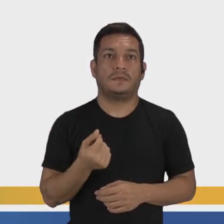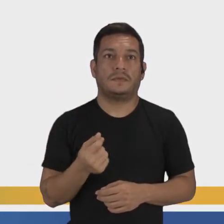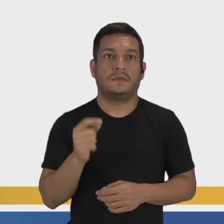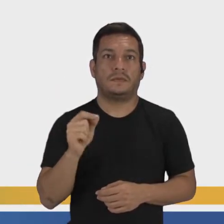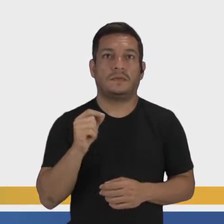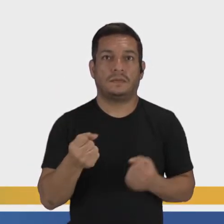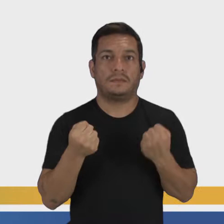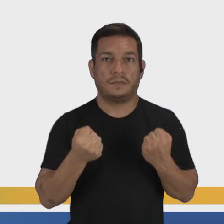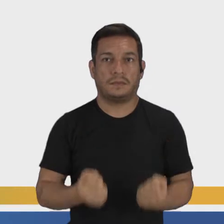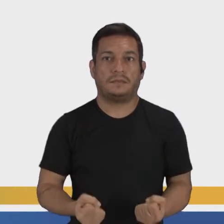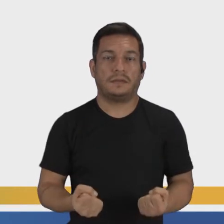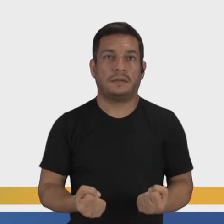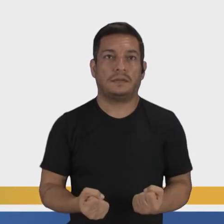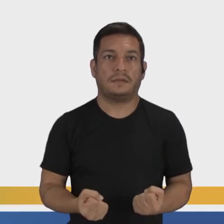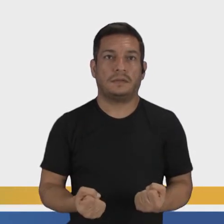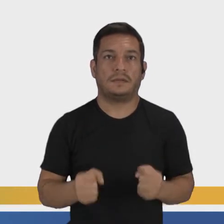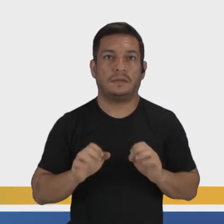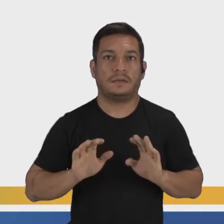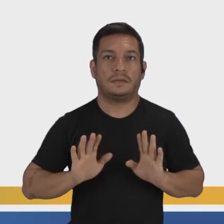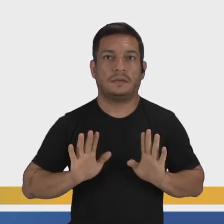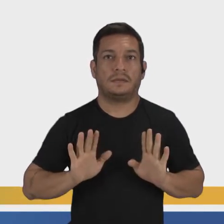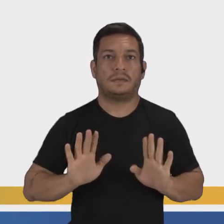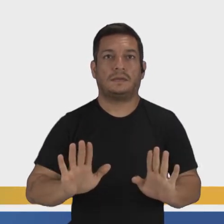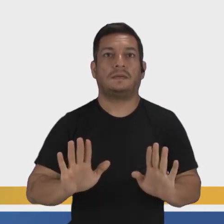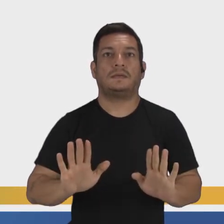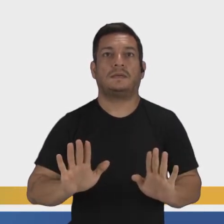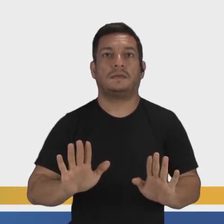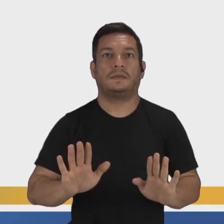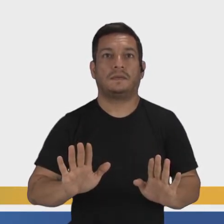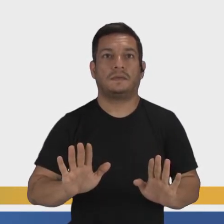sua balança, empurrando